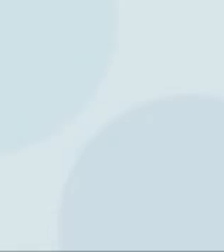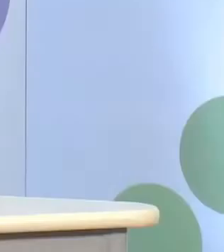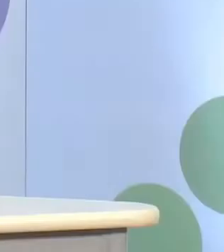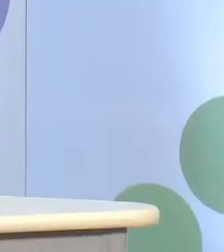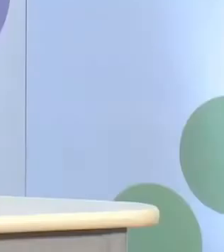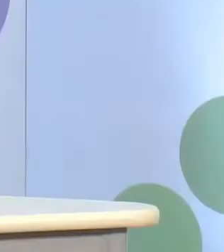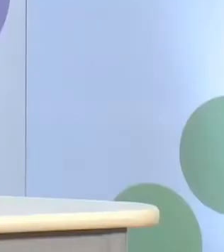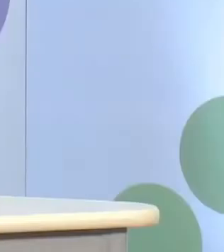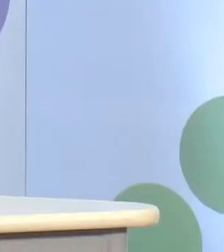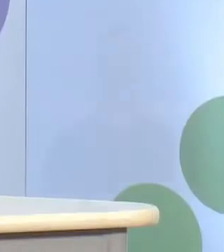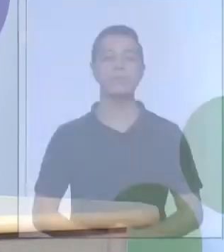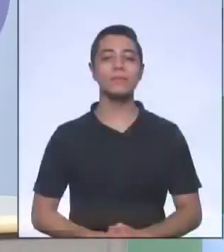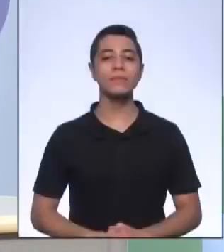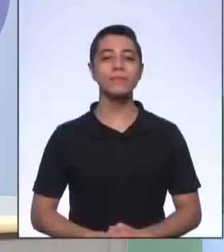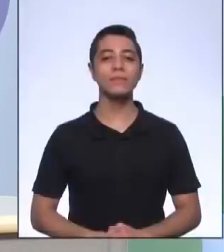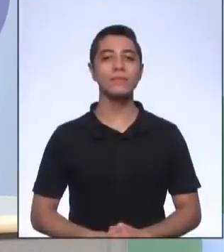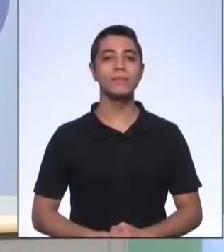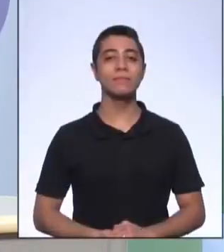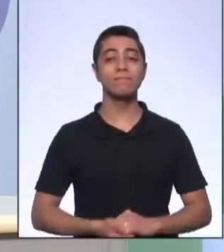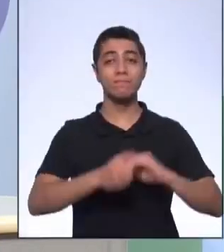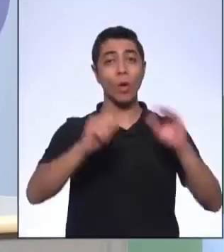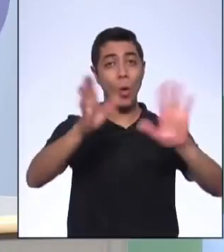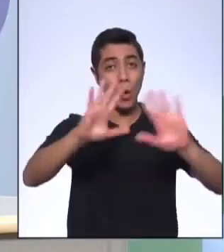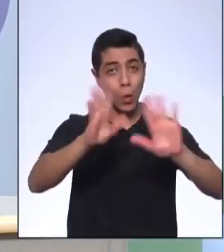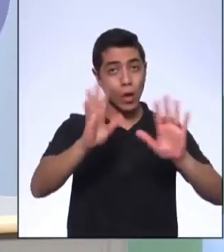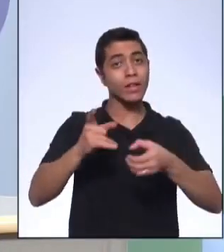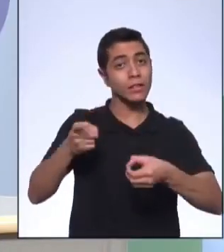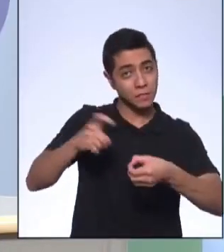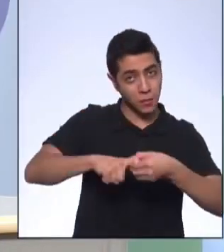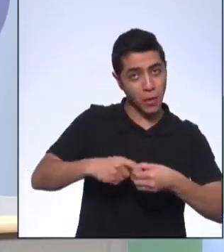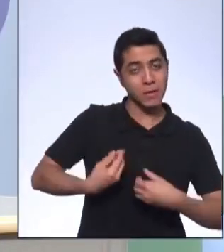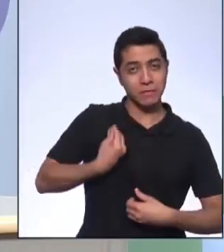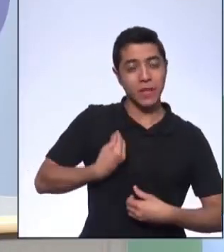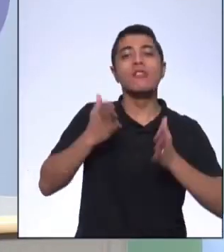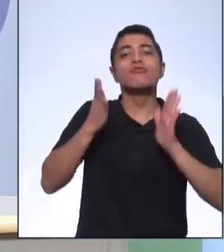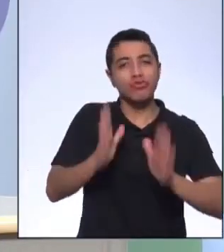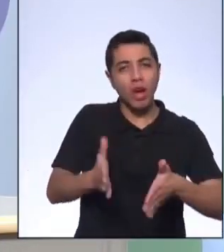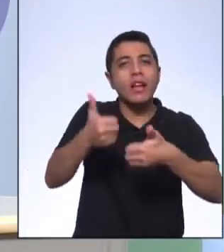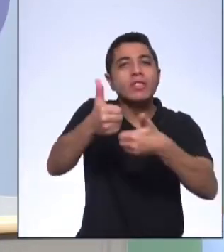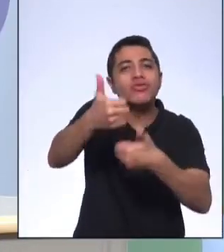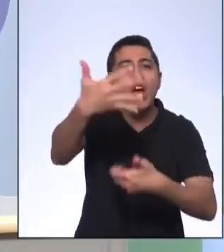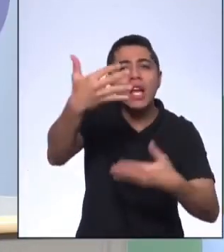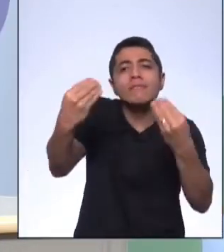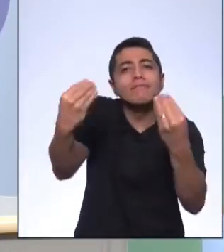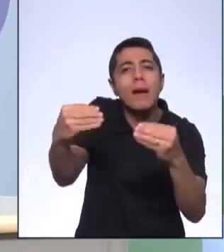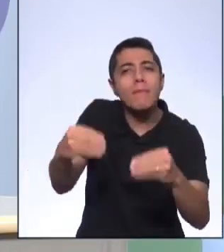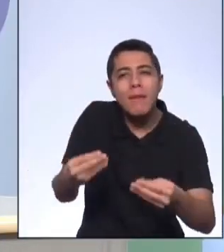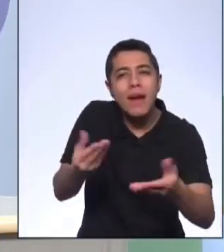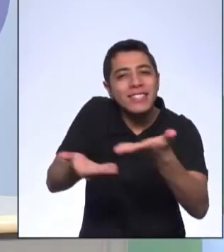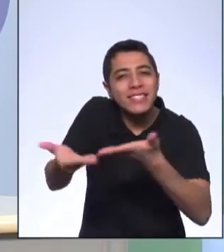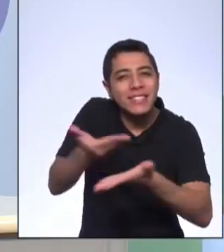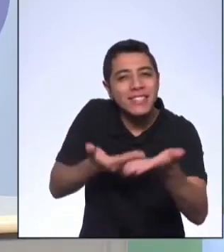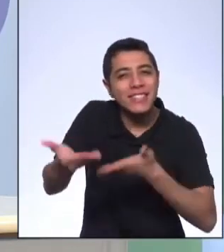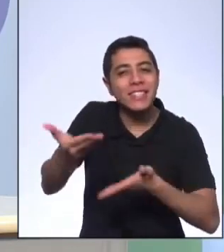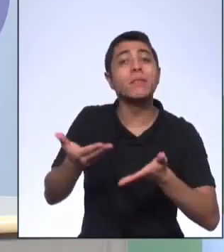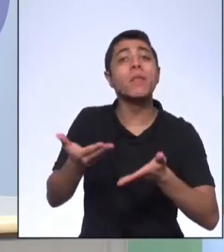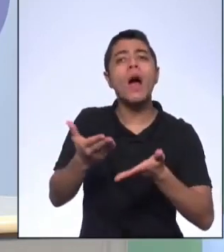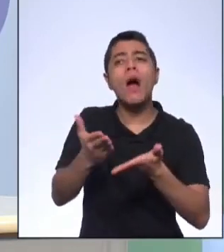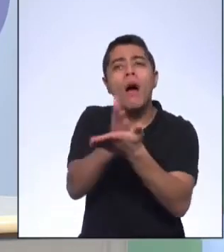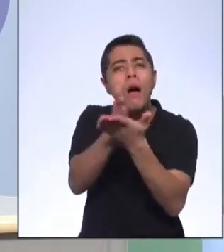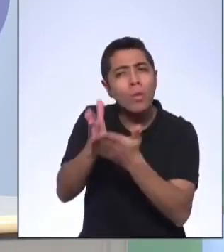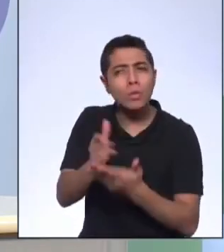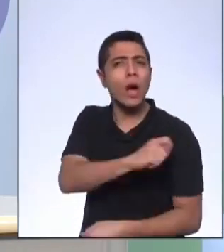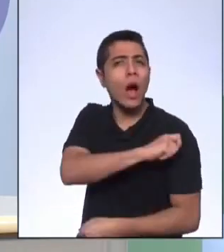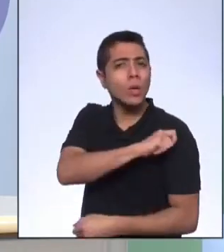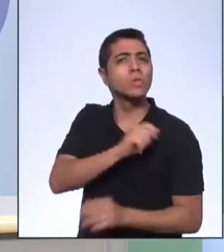Oi, pessoal, voltando aí, depois da interação chat. Então, a gente tem aqui, Aline, alguns alunos responderam